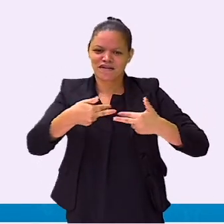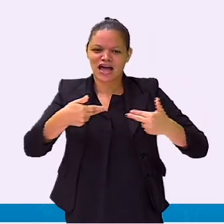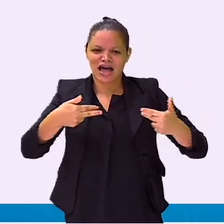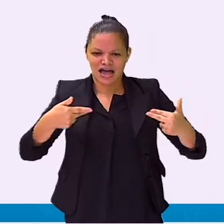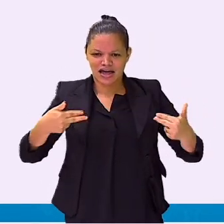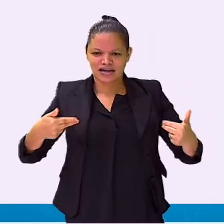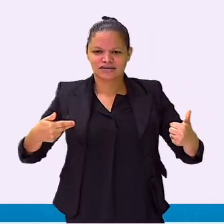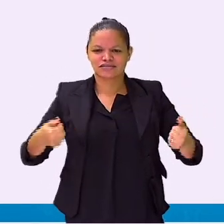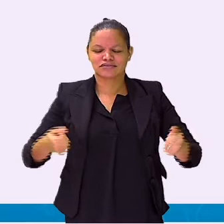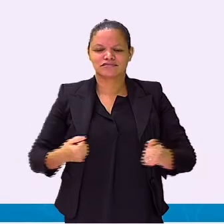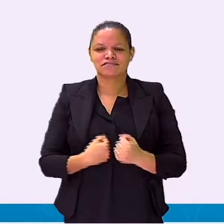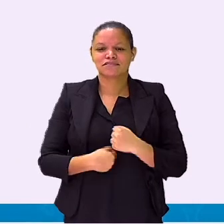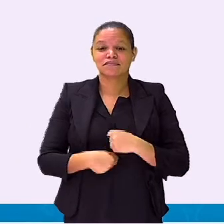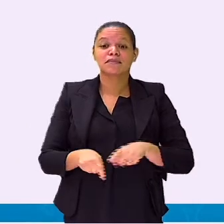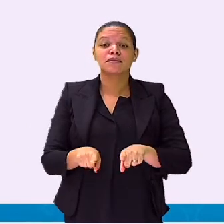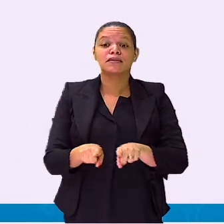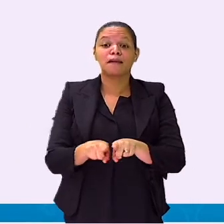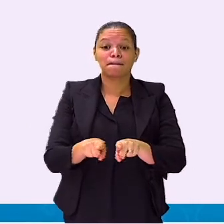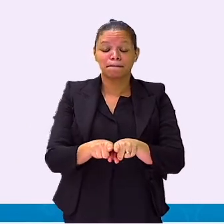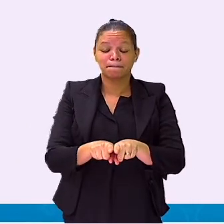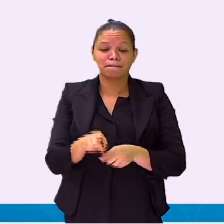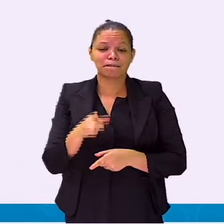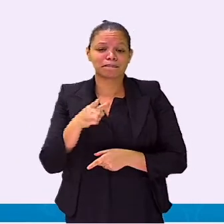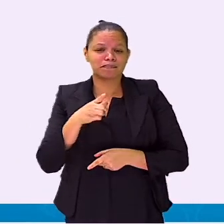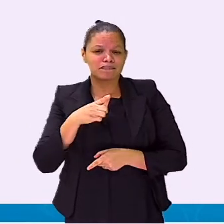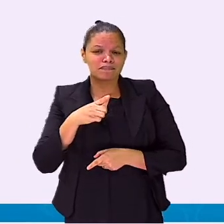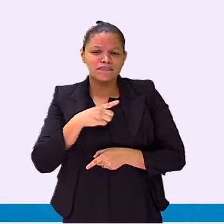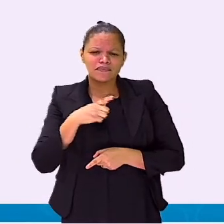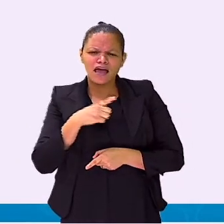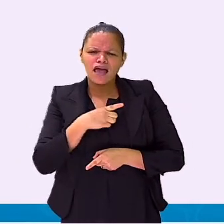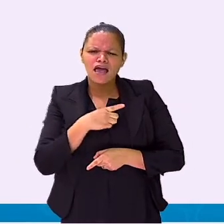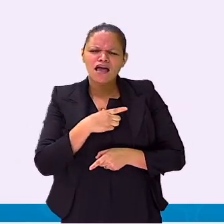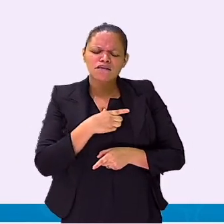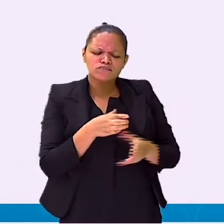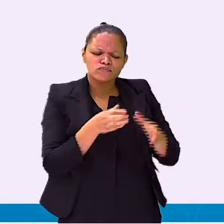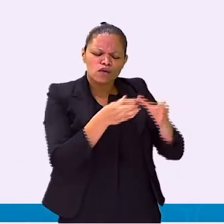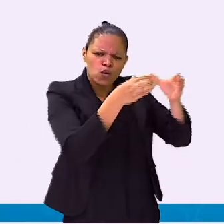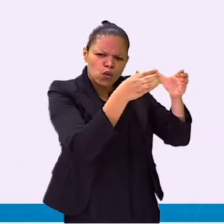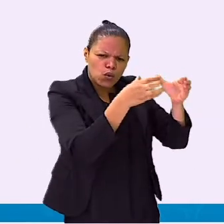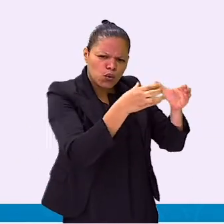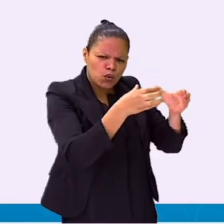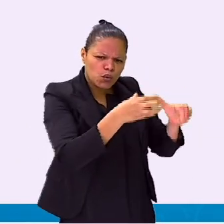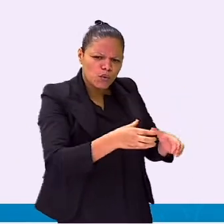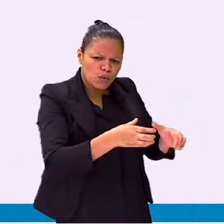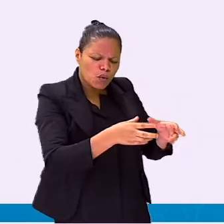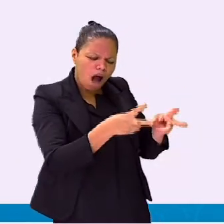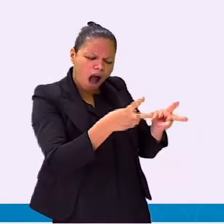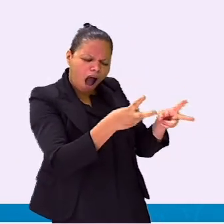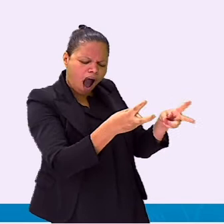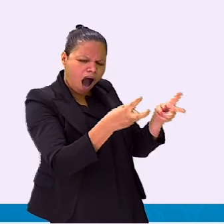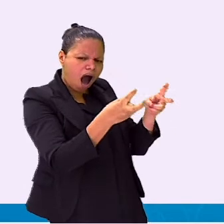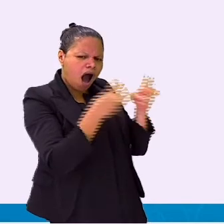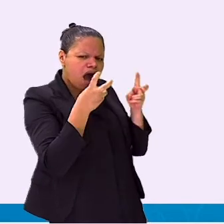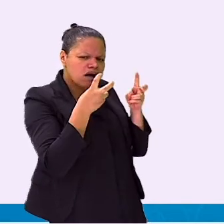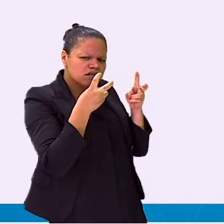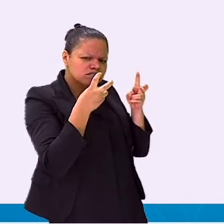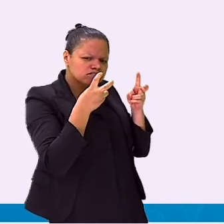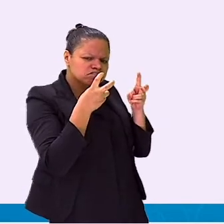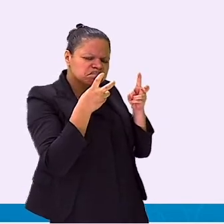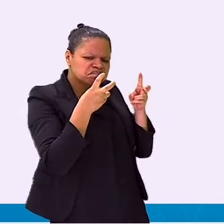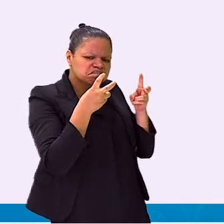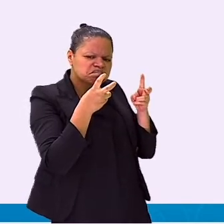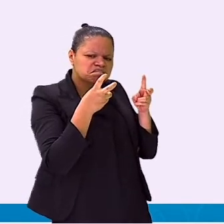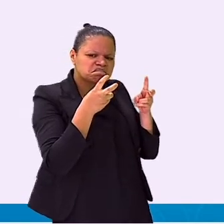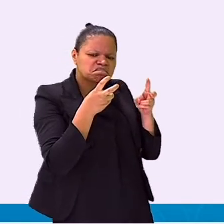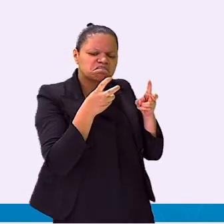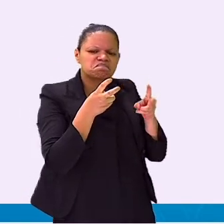Gerais, um ponto turístico que chama muita atenção. Você sabe qual é? Nós estamos falando